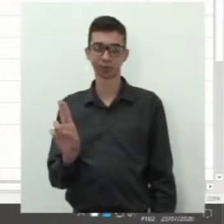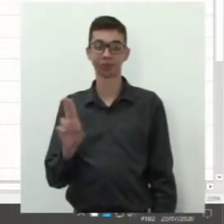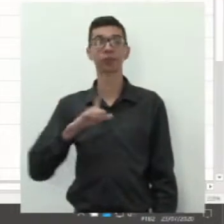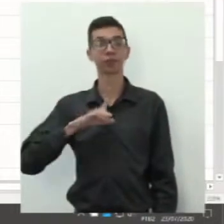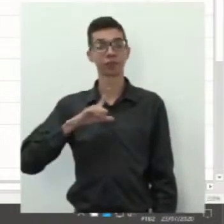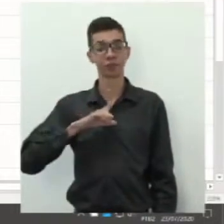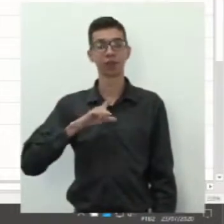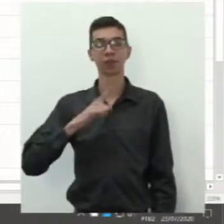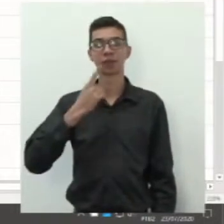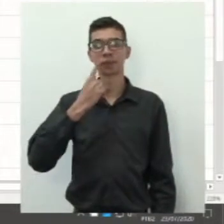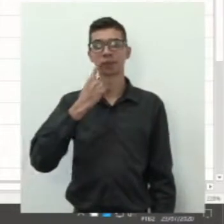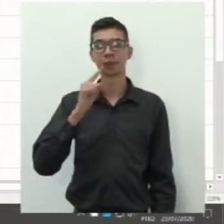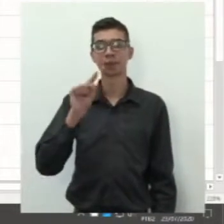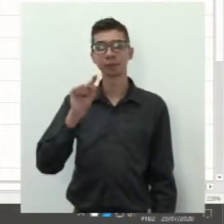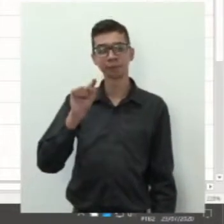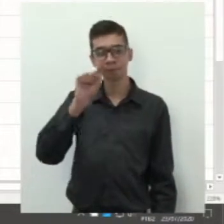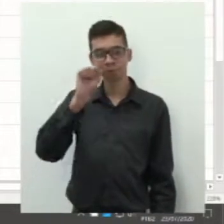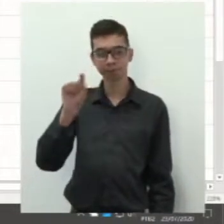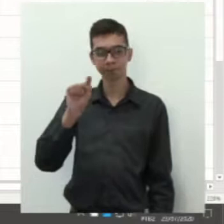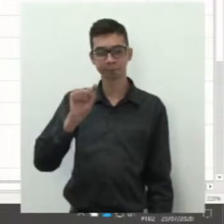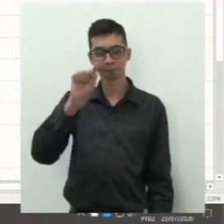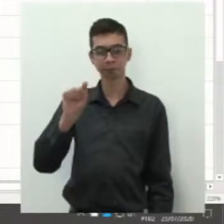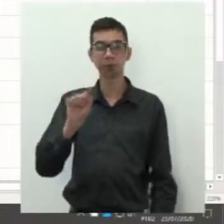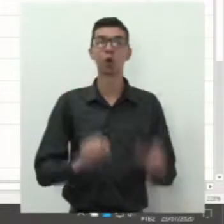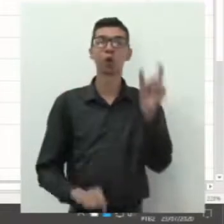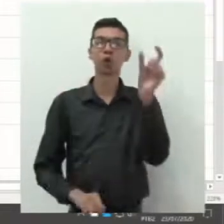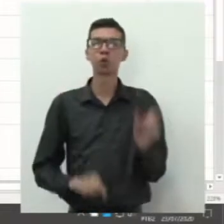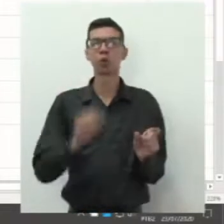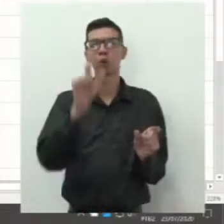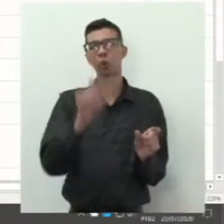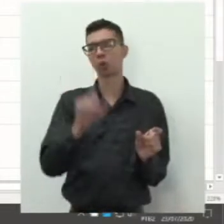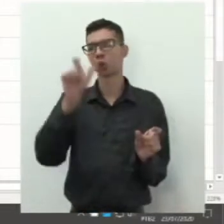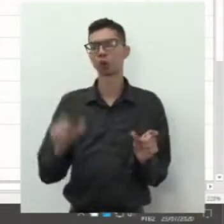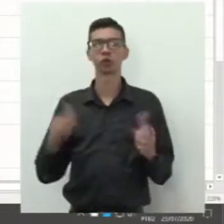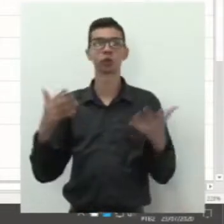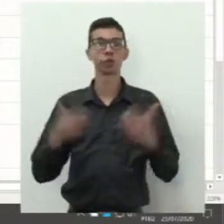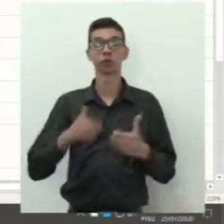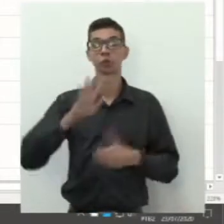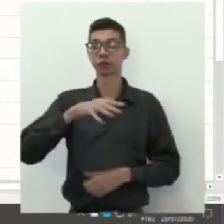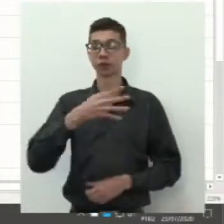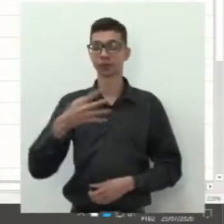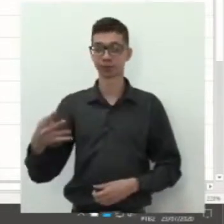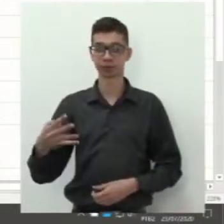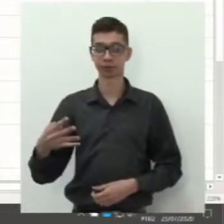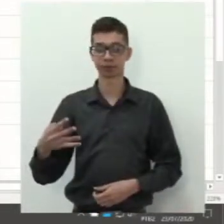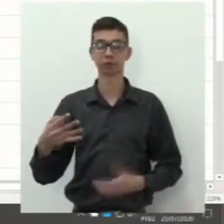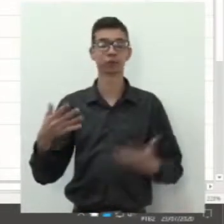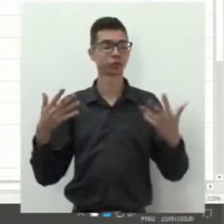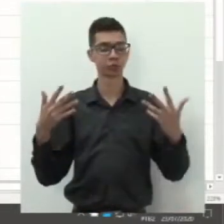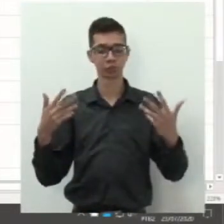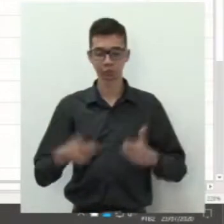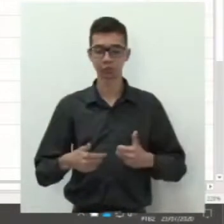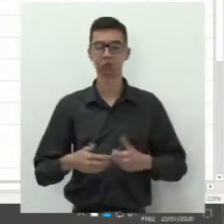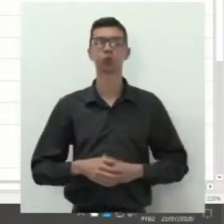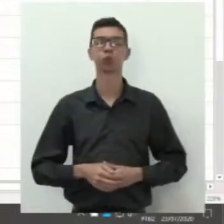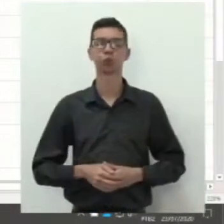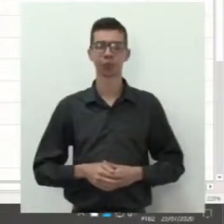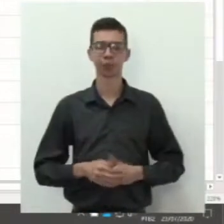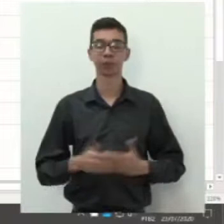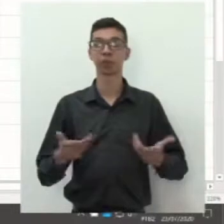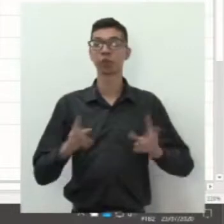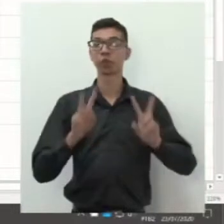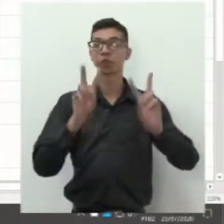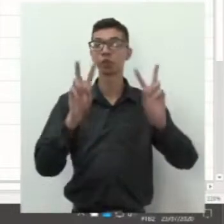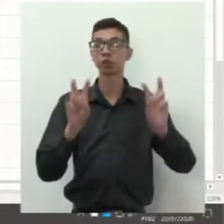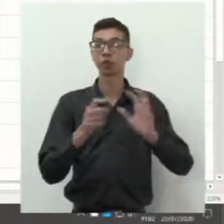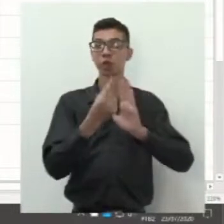colunas da minha tabela. Quando eu peço para acionar o filtro, ele faz isso para mim. Então, no caso aqui, o orçamento, eu